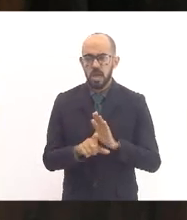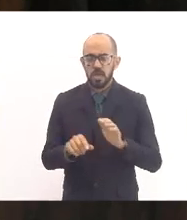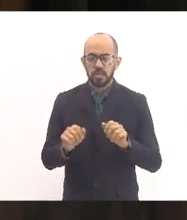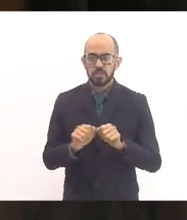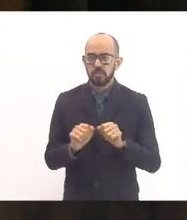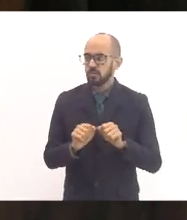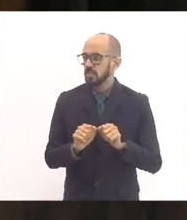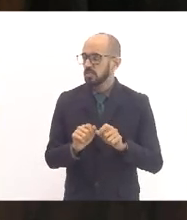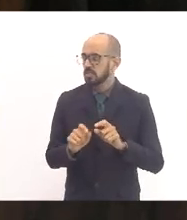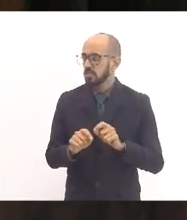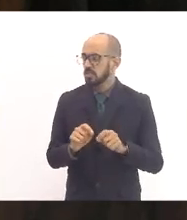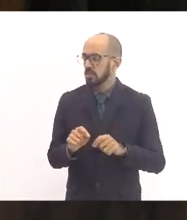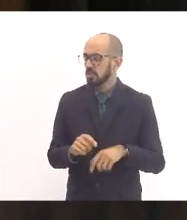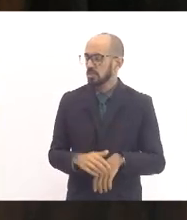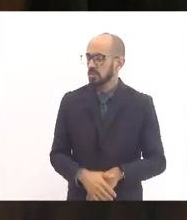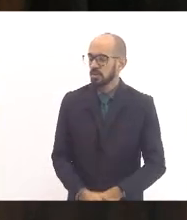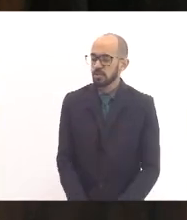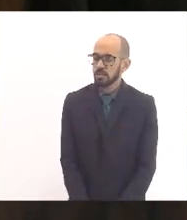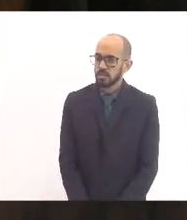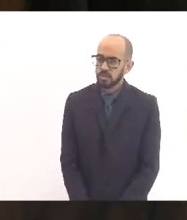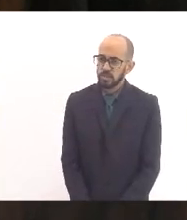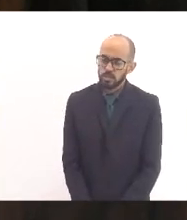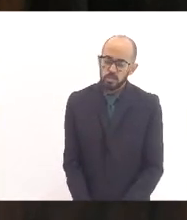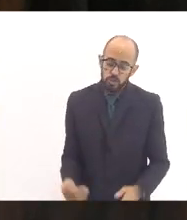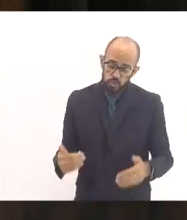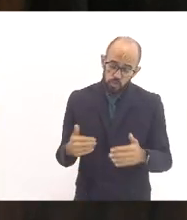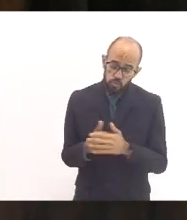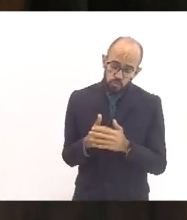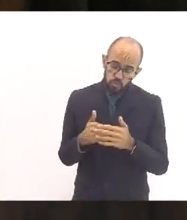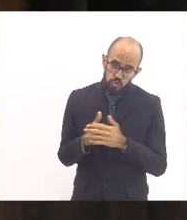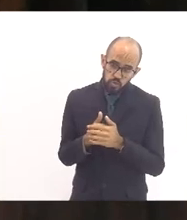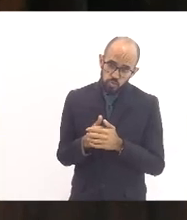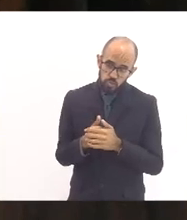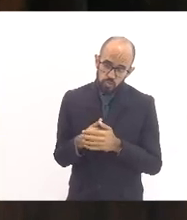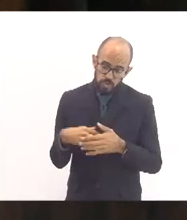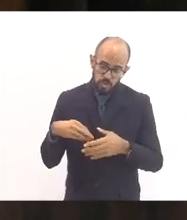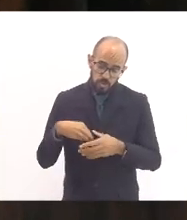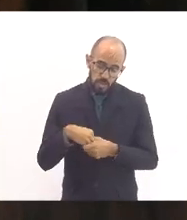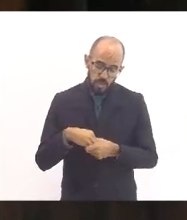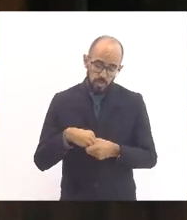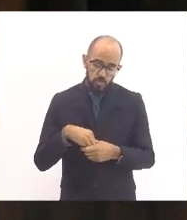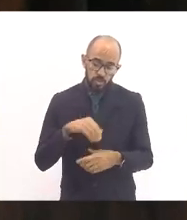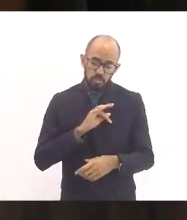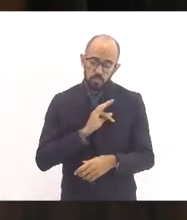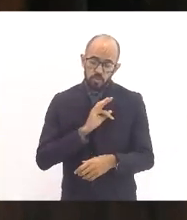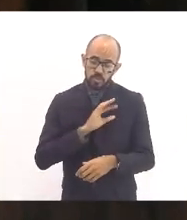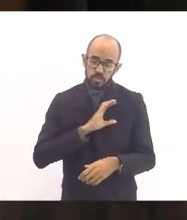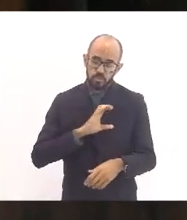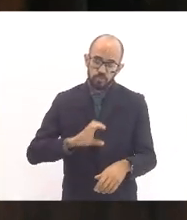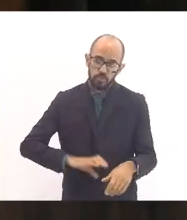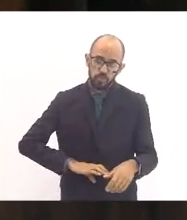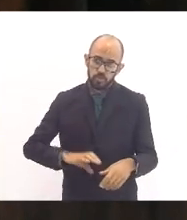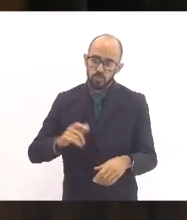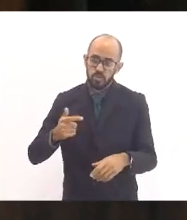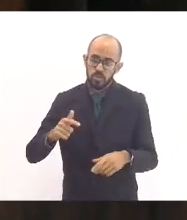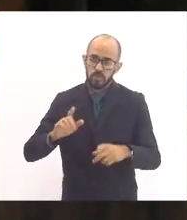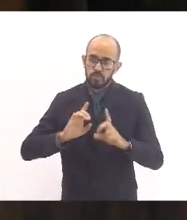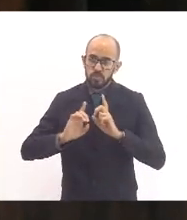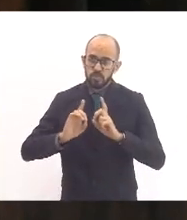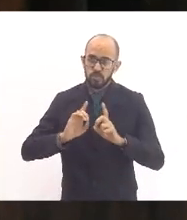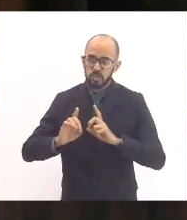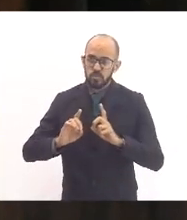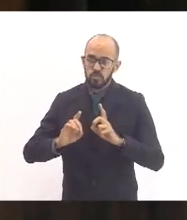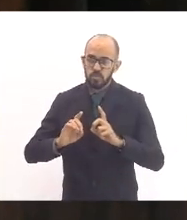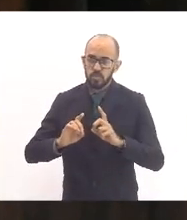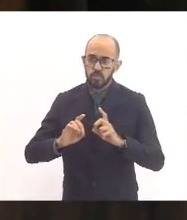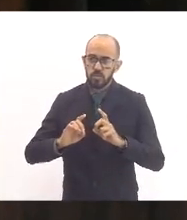feita e a sete chaves internamente no âmbito da Polícia Civil sem discussão nenhuma